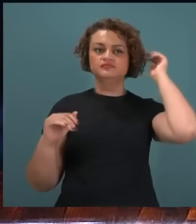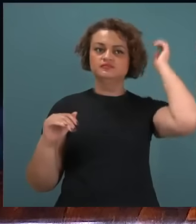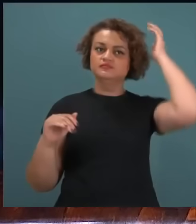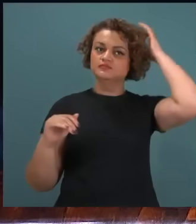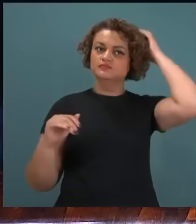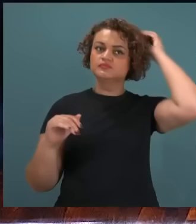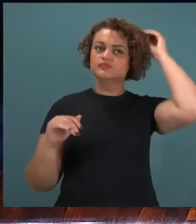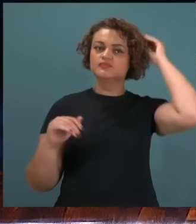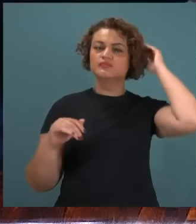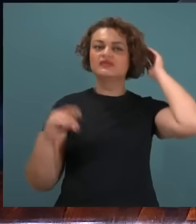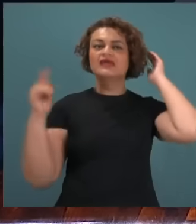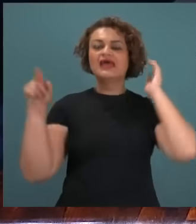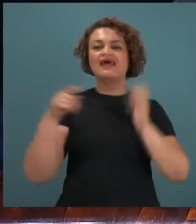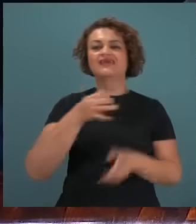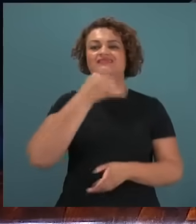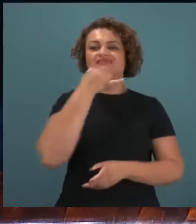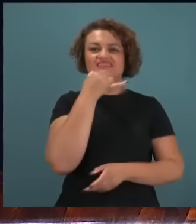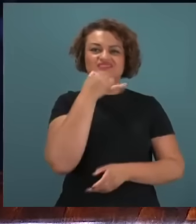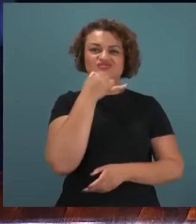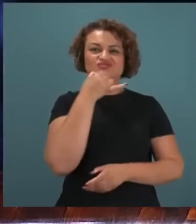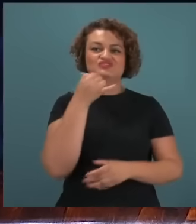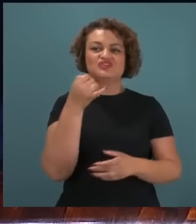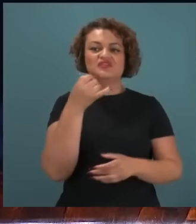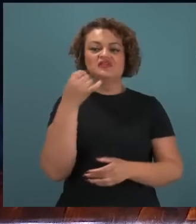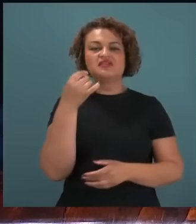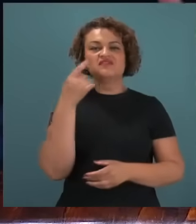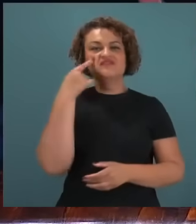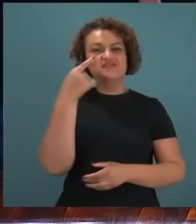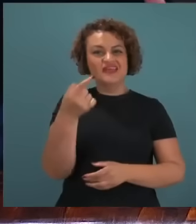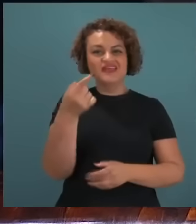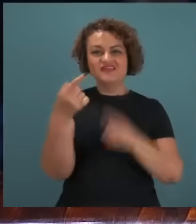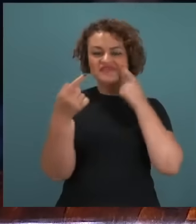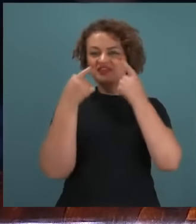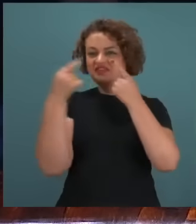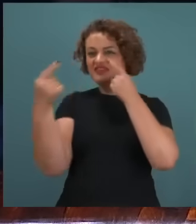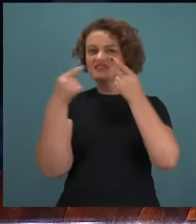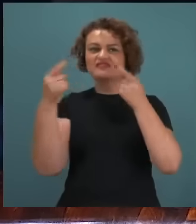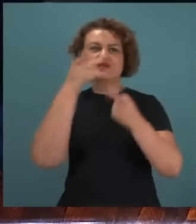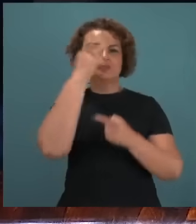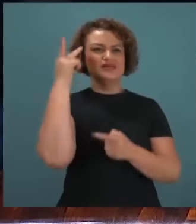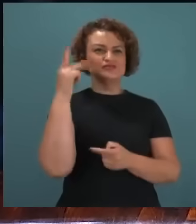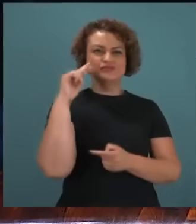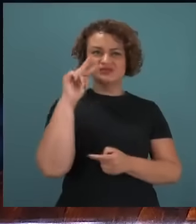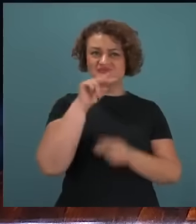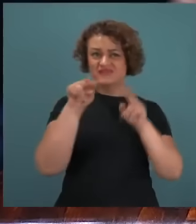E, para mim, é triste ver comentaristas,